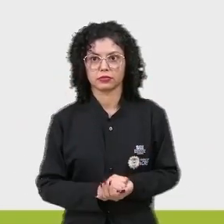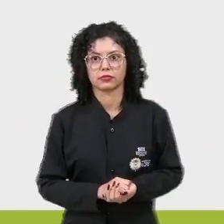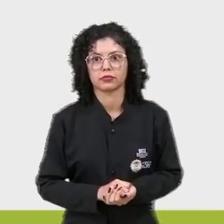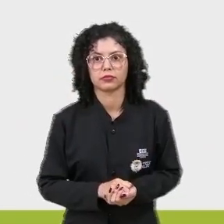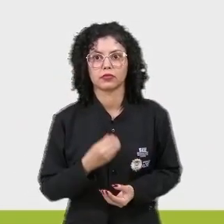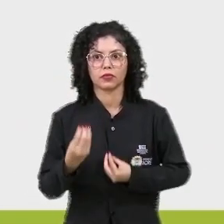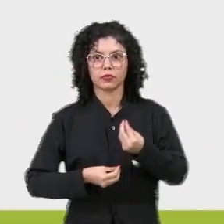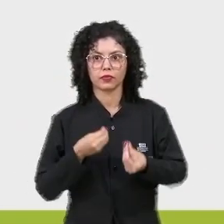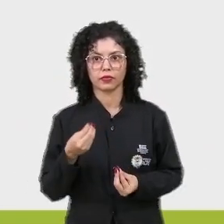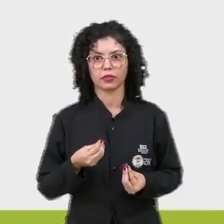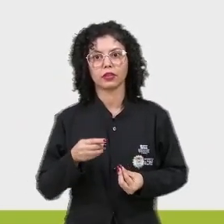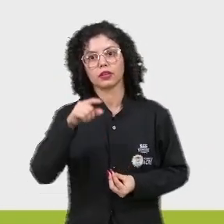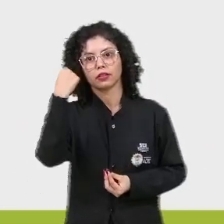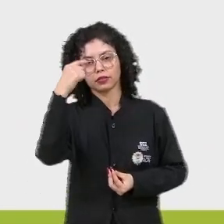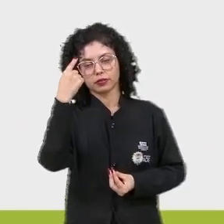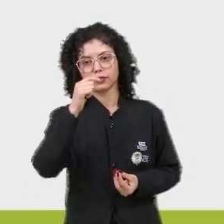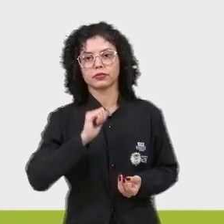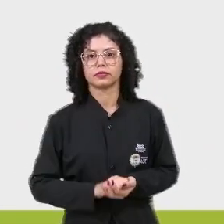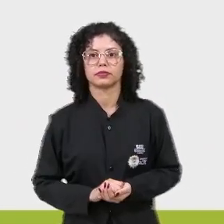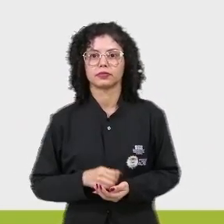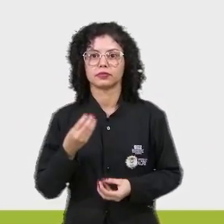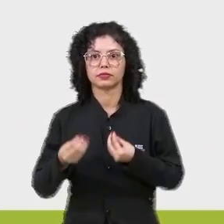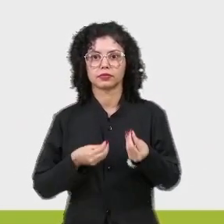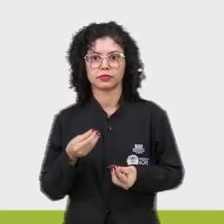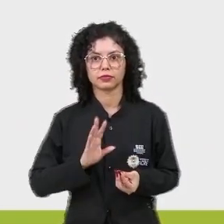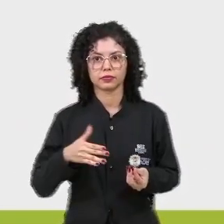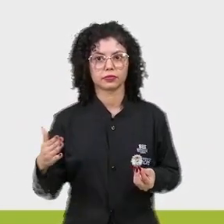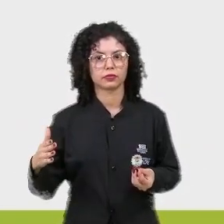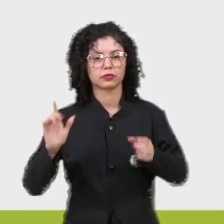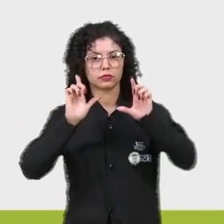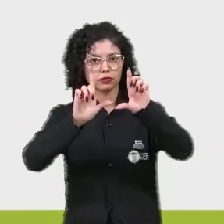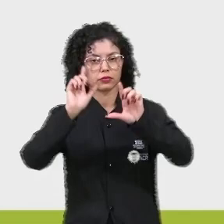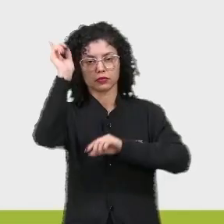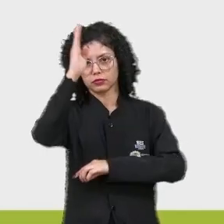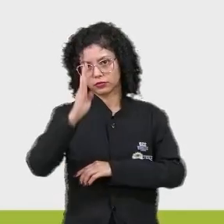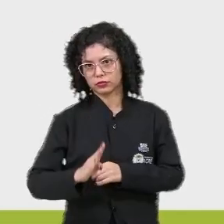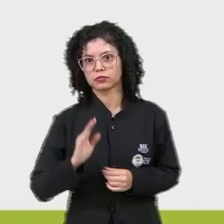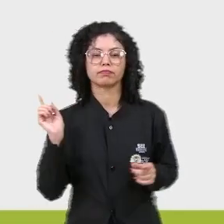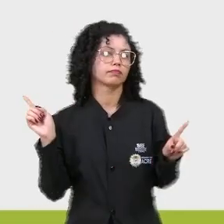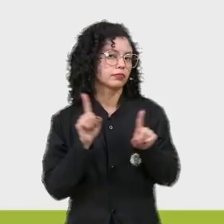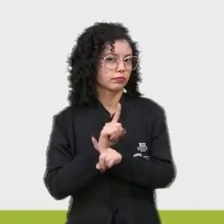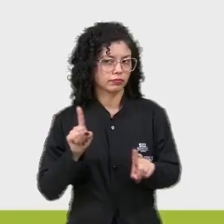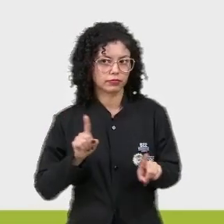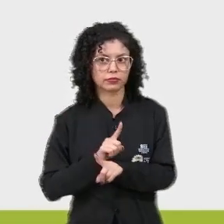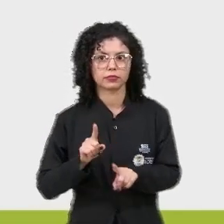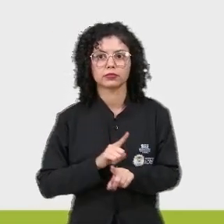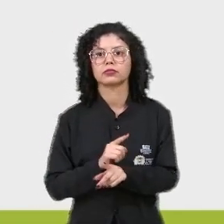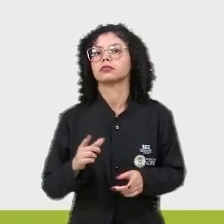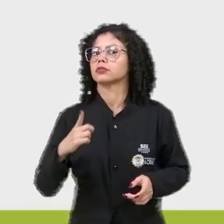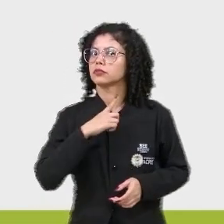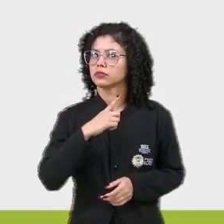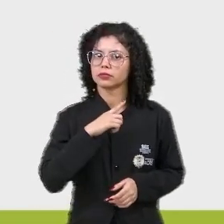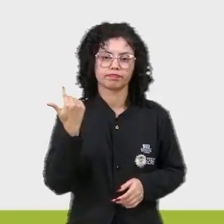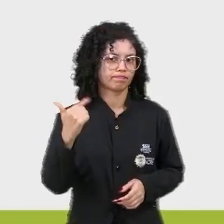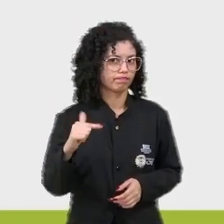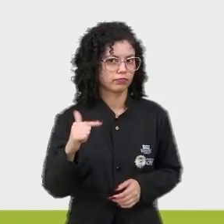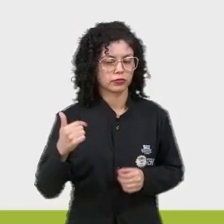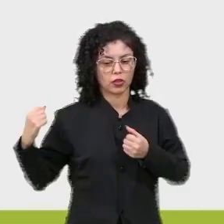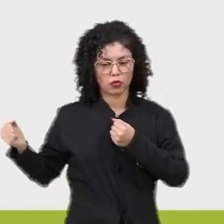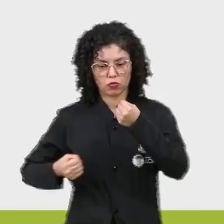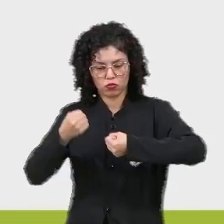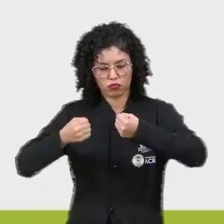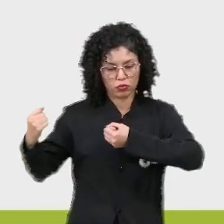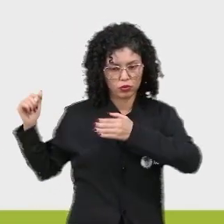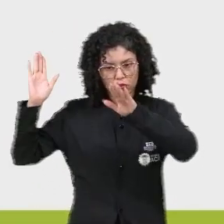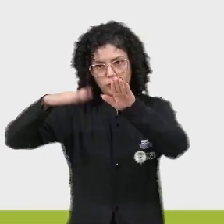abordado tanto pelo pintor espanhol quanto pelo chargista brasileiro? Não, pessoal, a obra não aborda essa questão do trânsito,